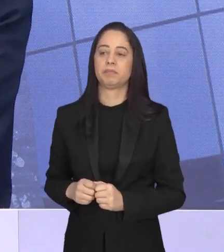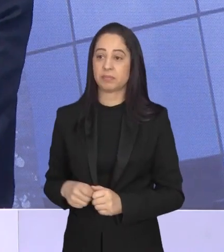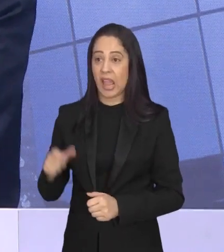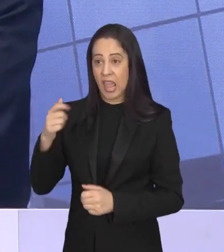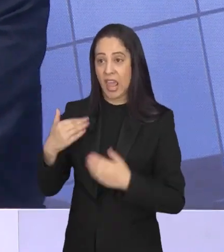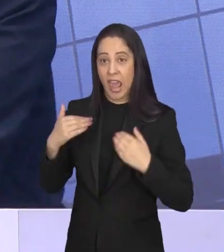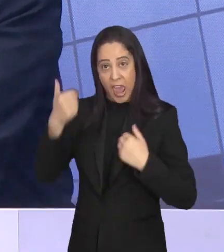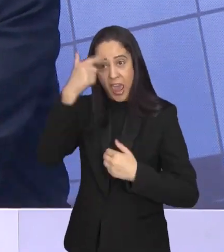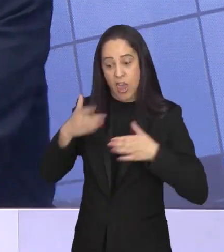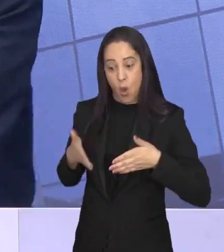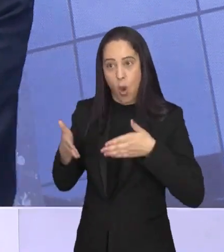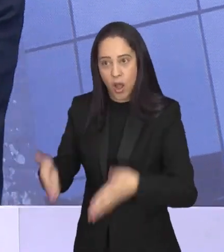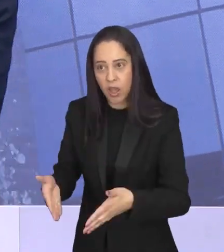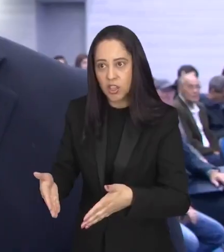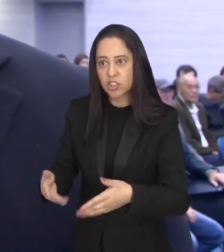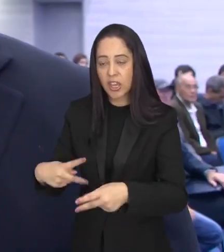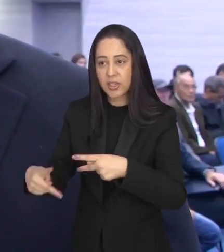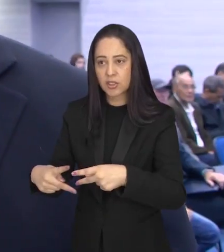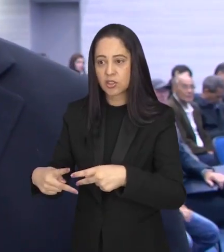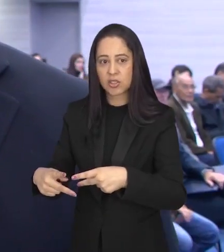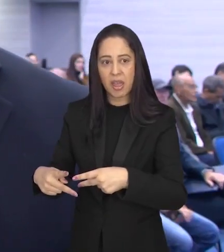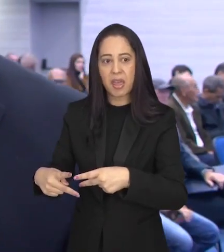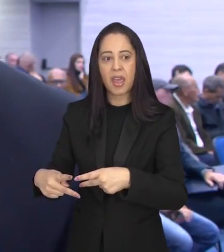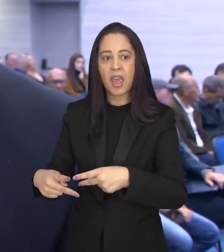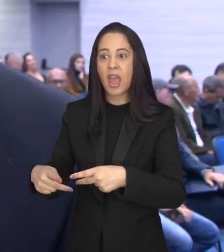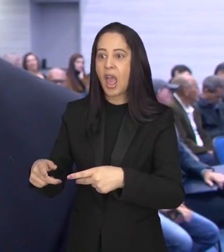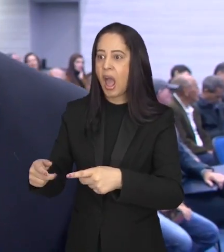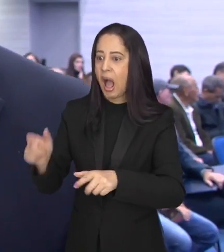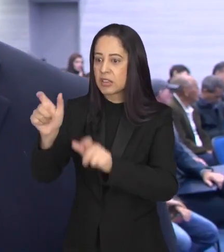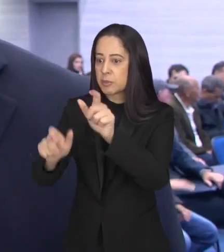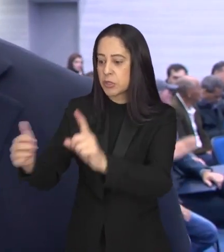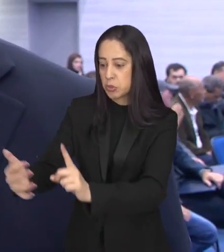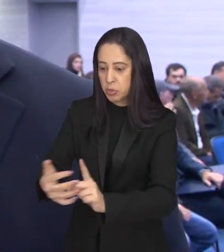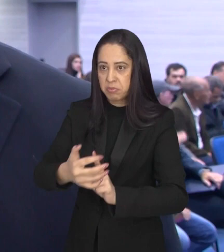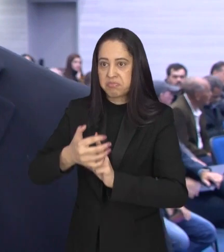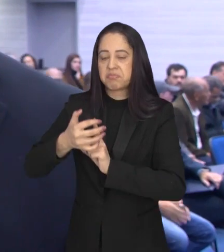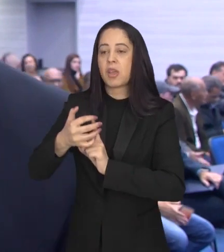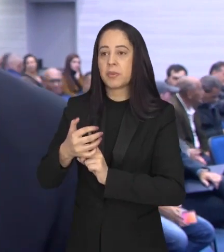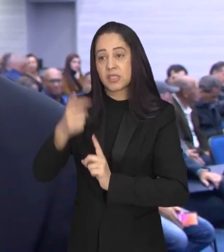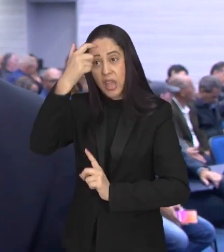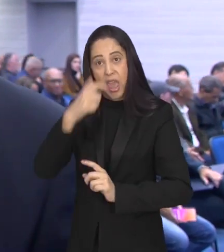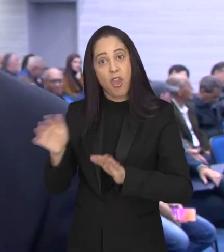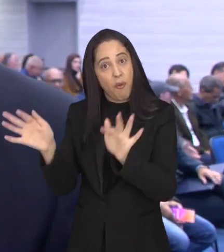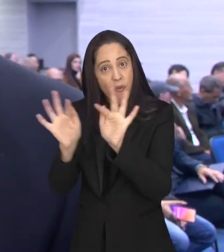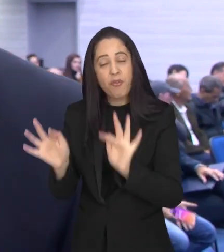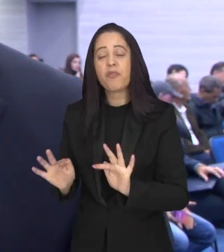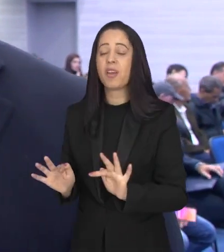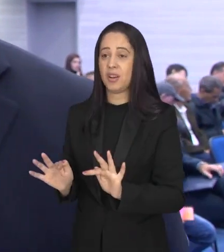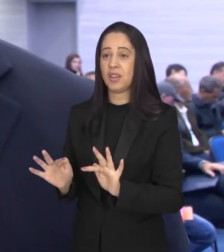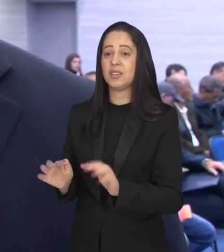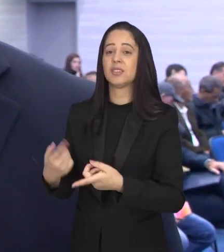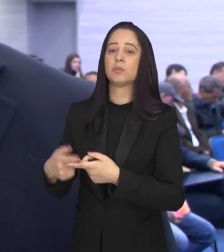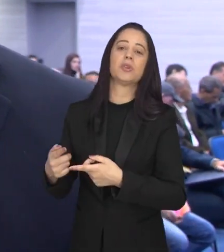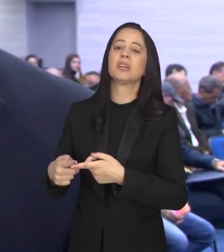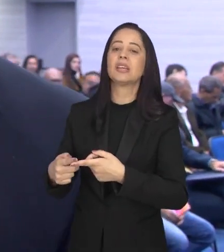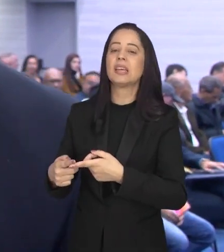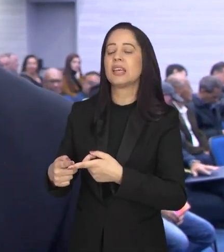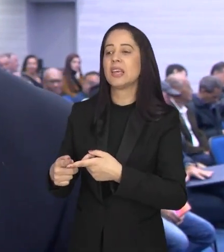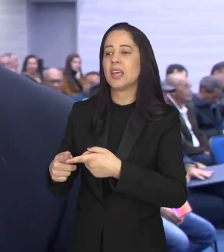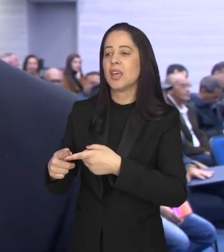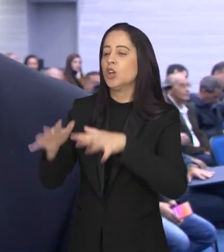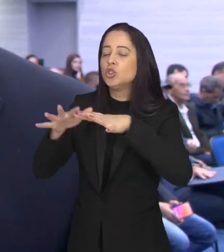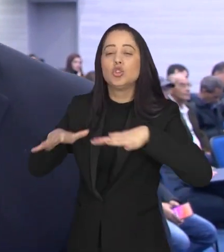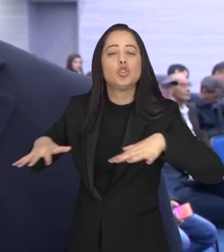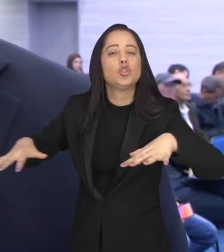primeira passagem em 2018. Todo mundo me recebeu bem, me abraçou bem, né? Toda a comunidade aqui de São José dos Campos. Estou